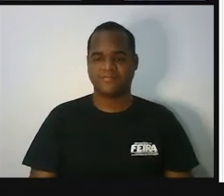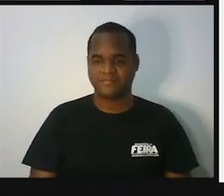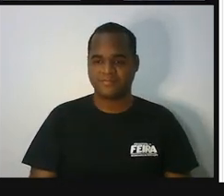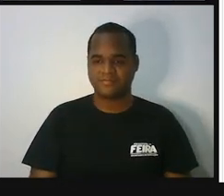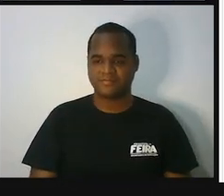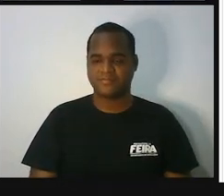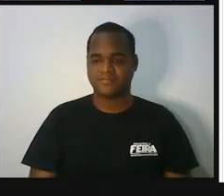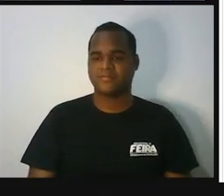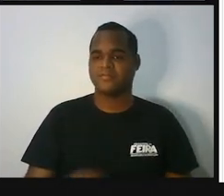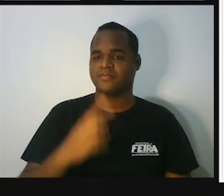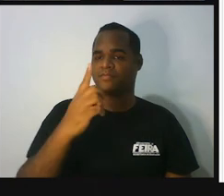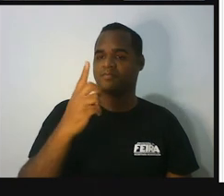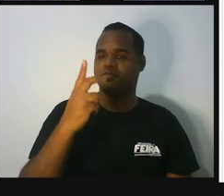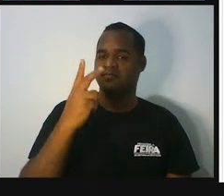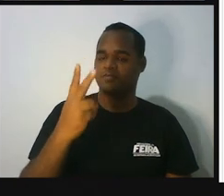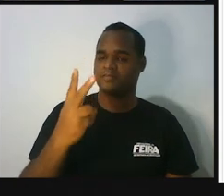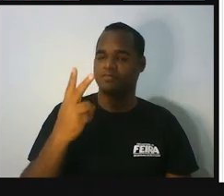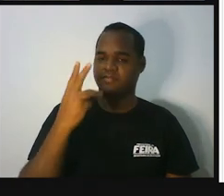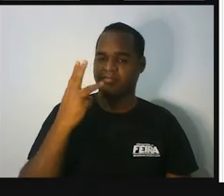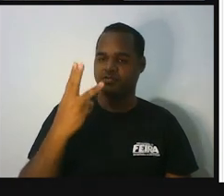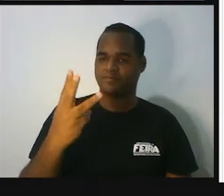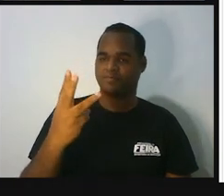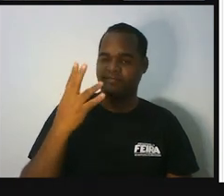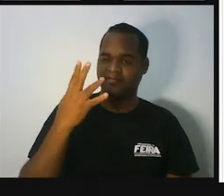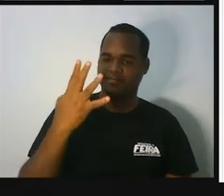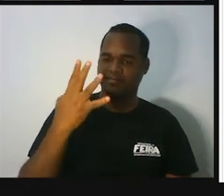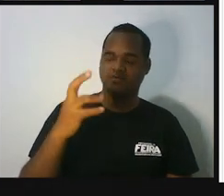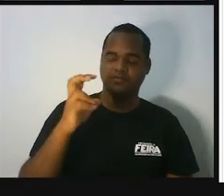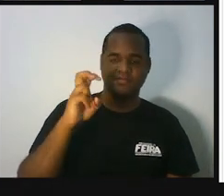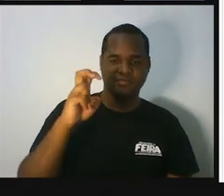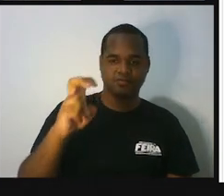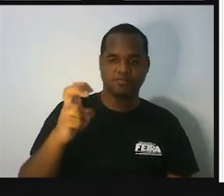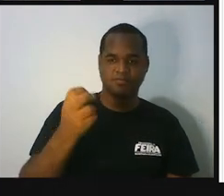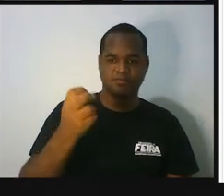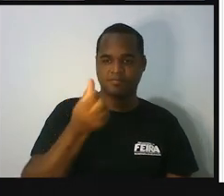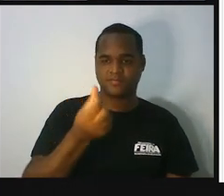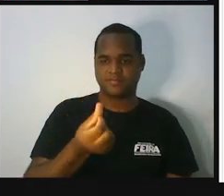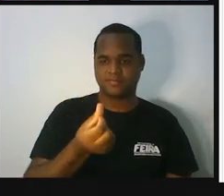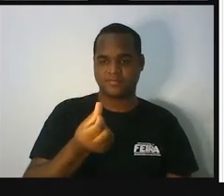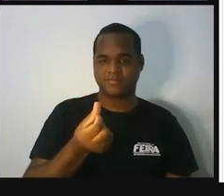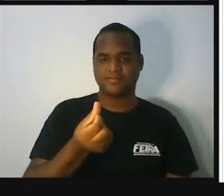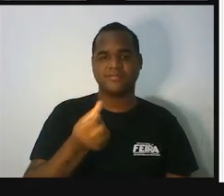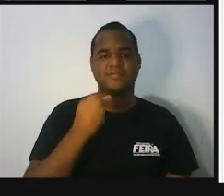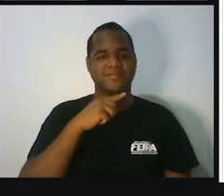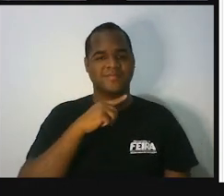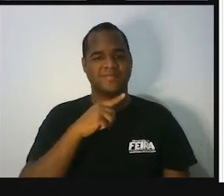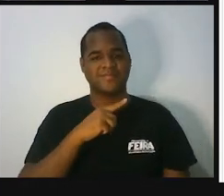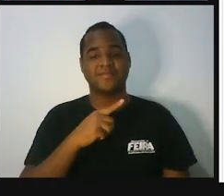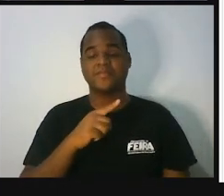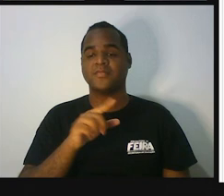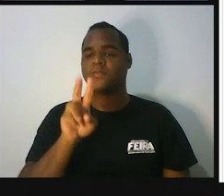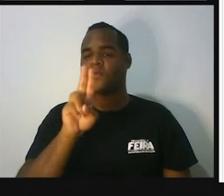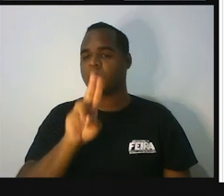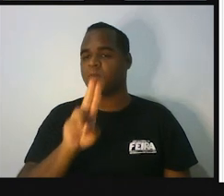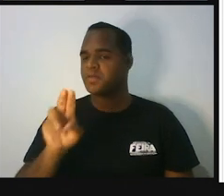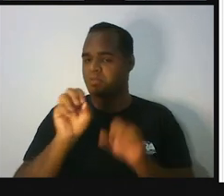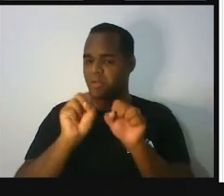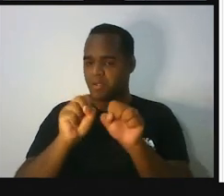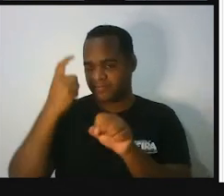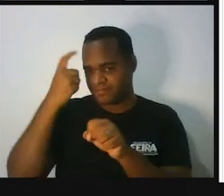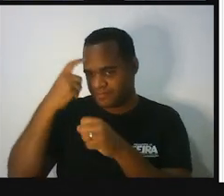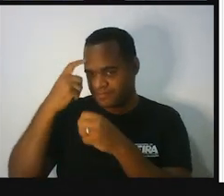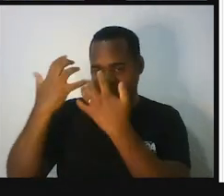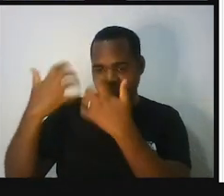1, 2, 3, 4, 5, 6. Use o mesmo